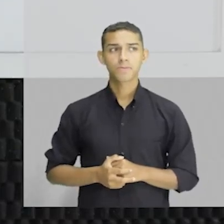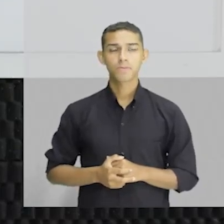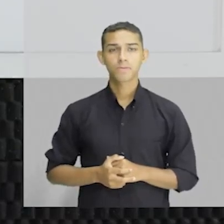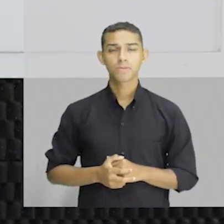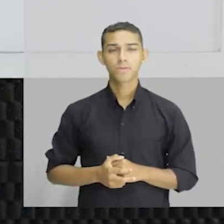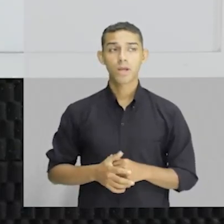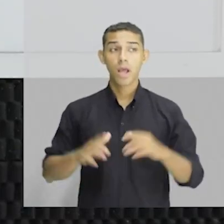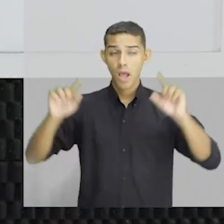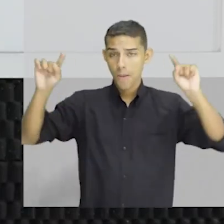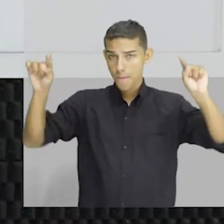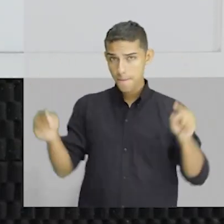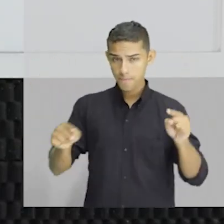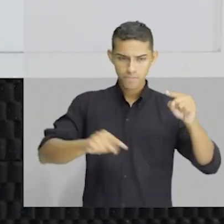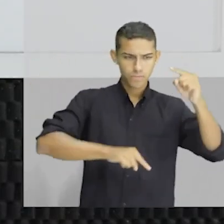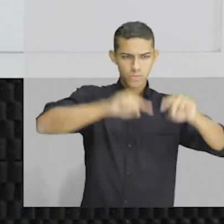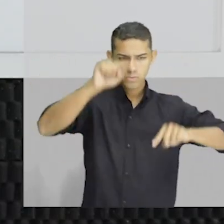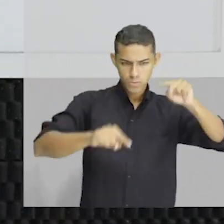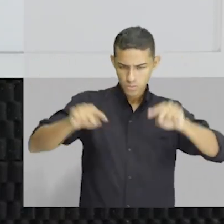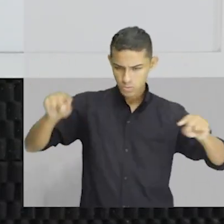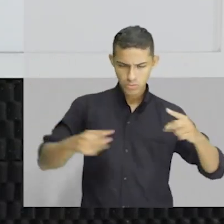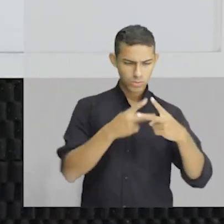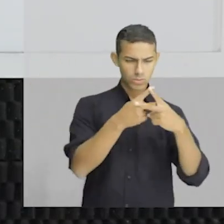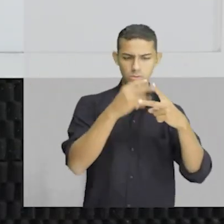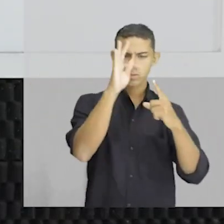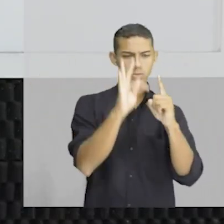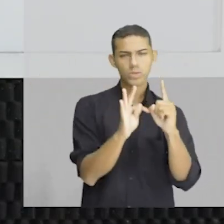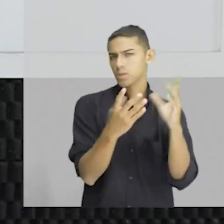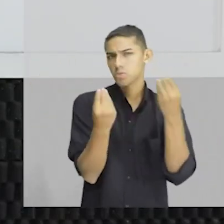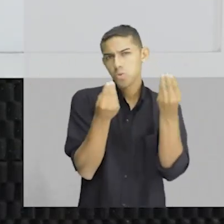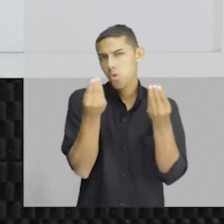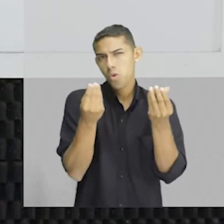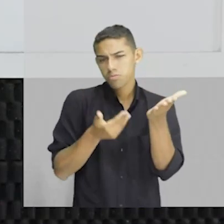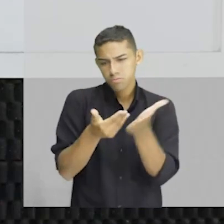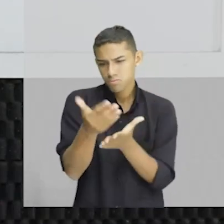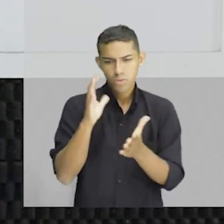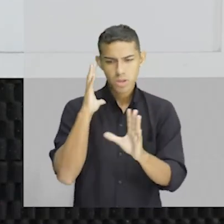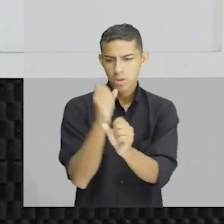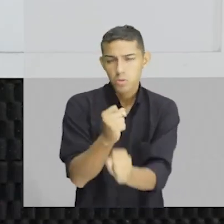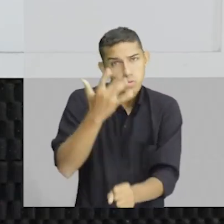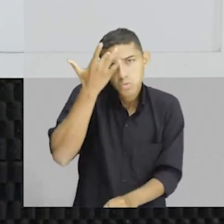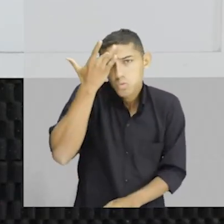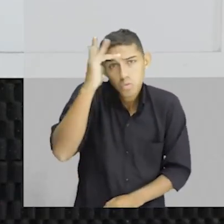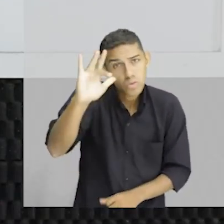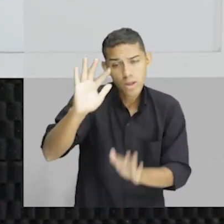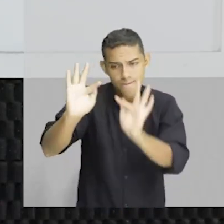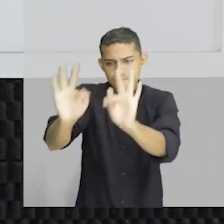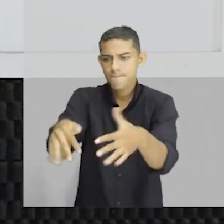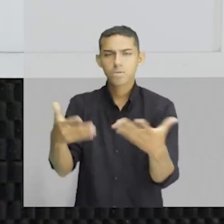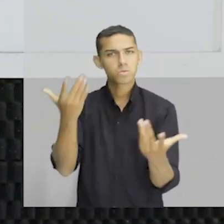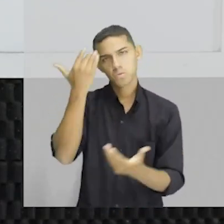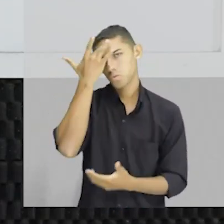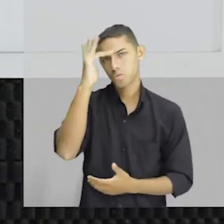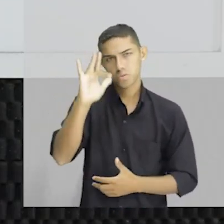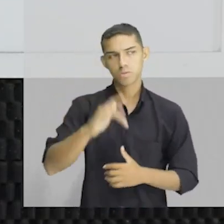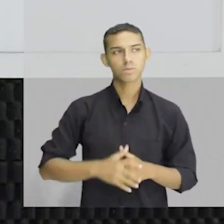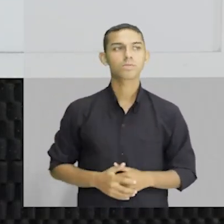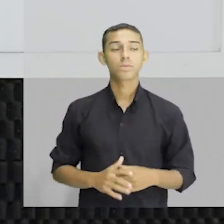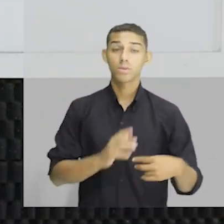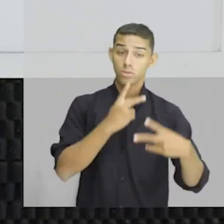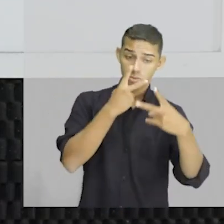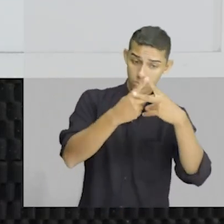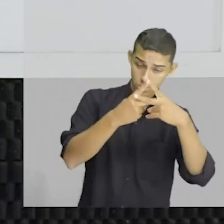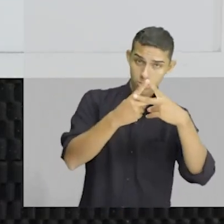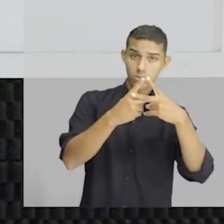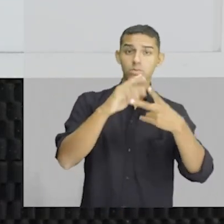aqui a variação de temperatura não tem como eu colocar logo porque eu não sei a temperatura final Então vou botar assim ó temperatura